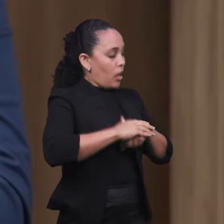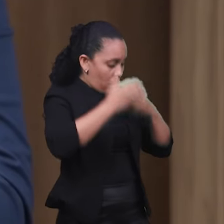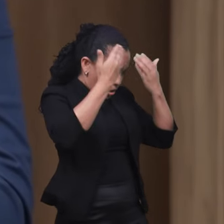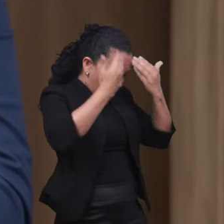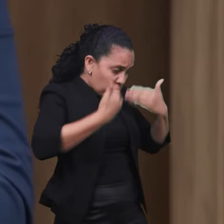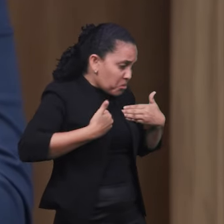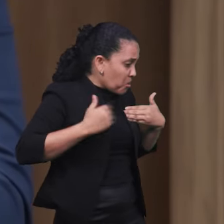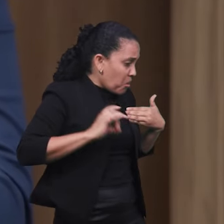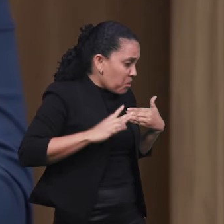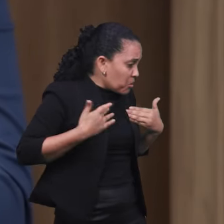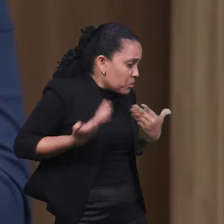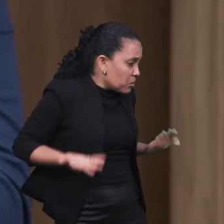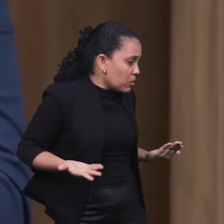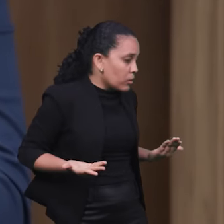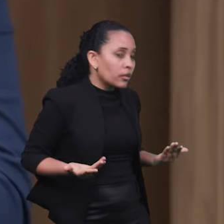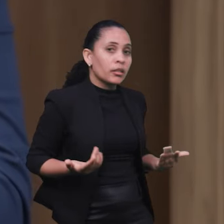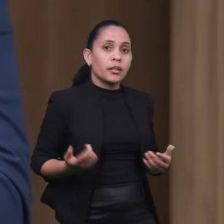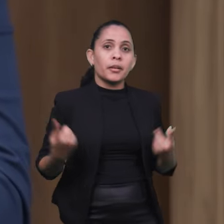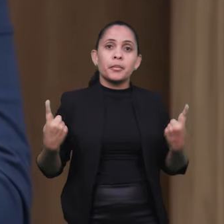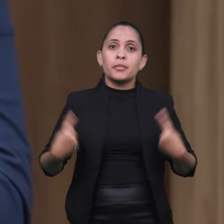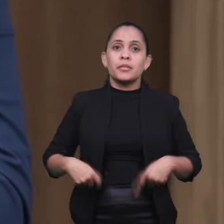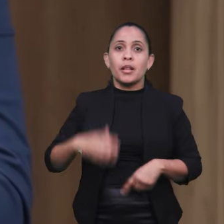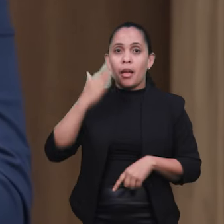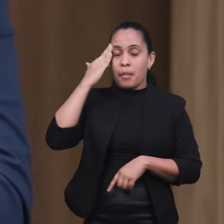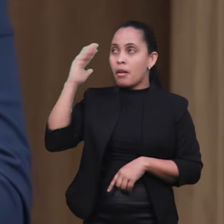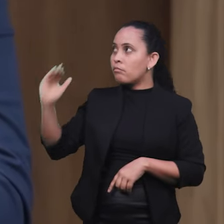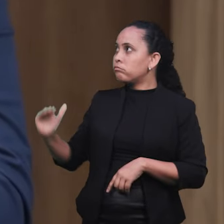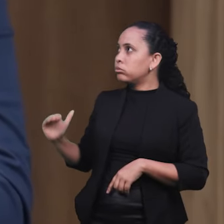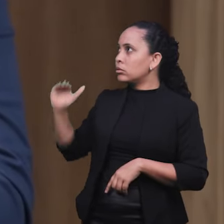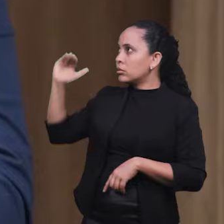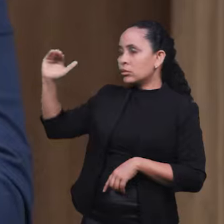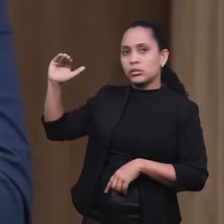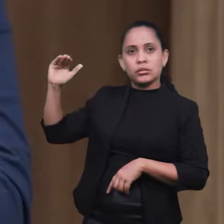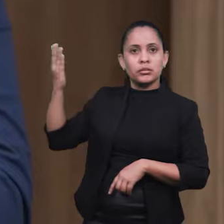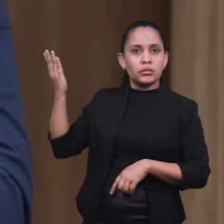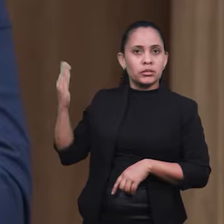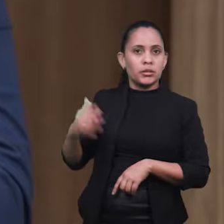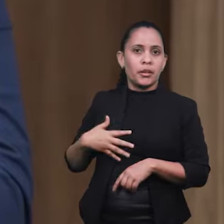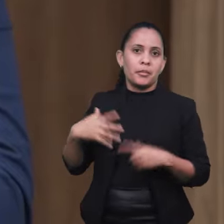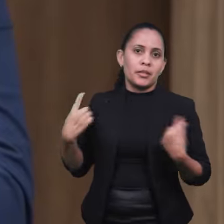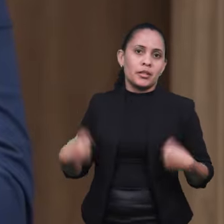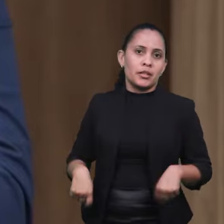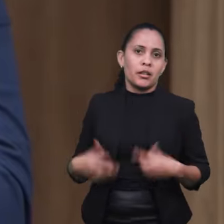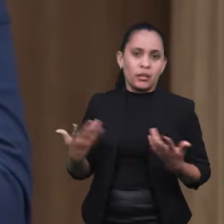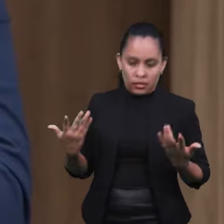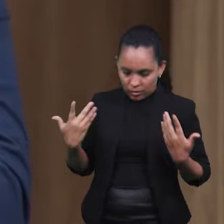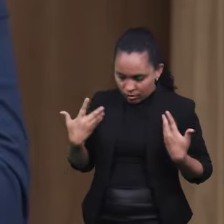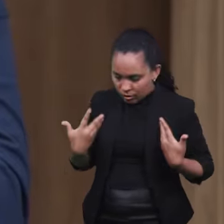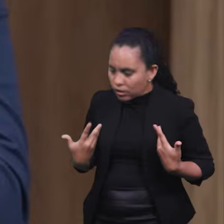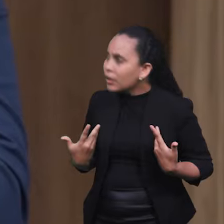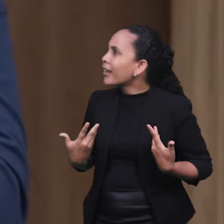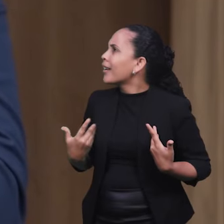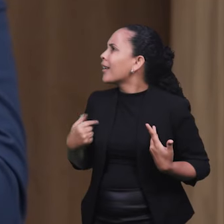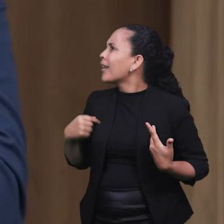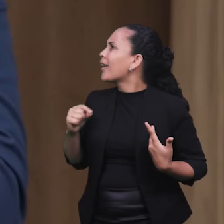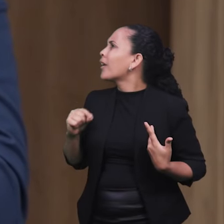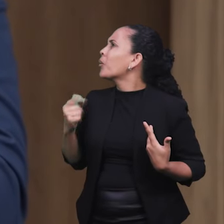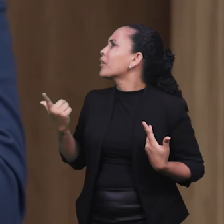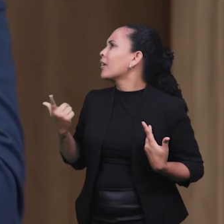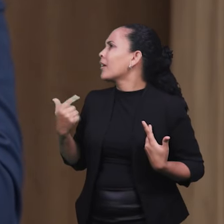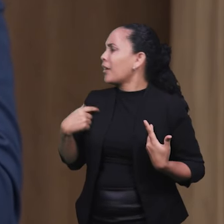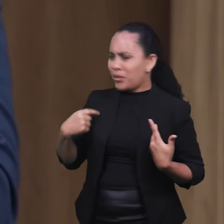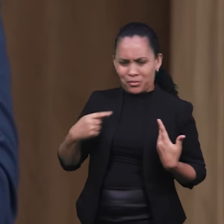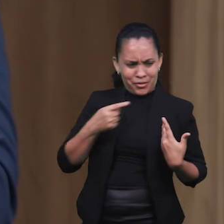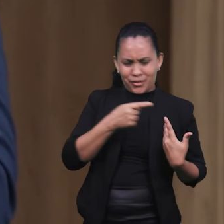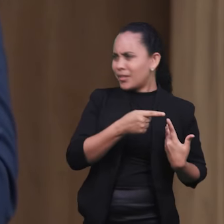expressão que ele usa, né? Ele sabia que precisava de uma autoridade maior que a dele. Antes ele próprio disse assim, quem sou eu,